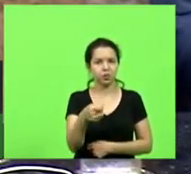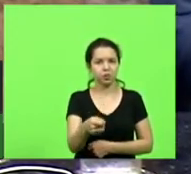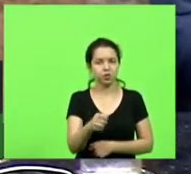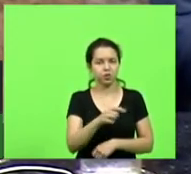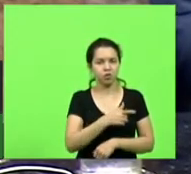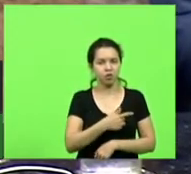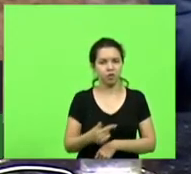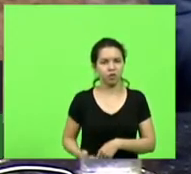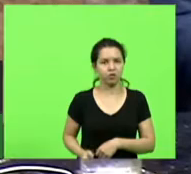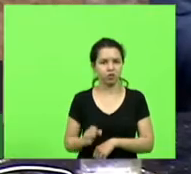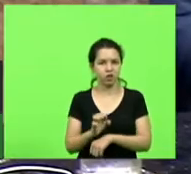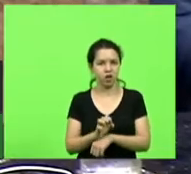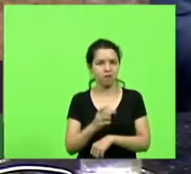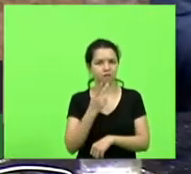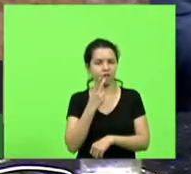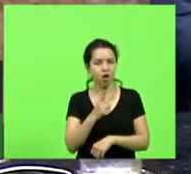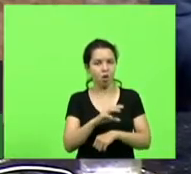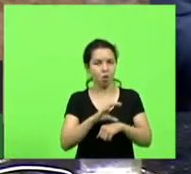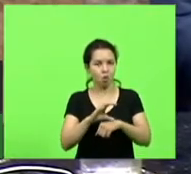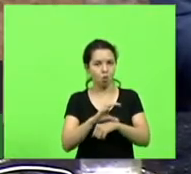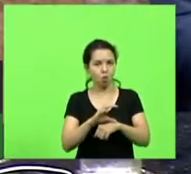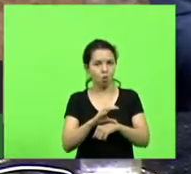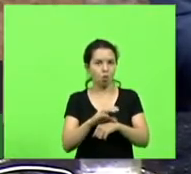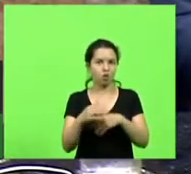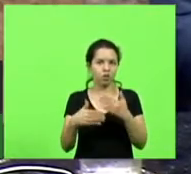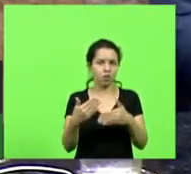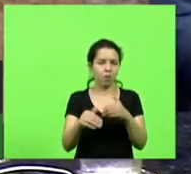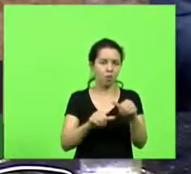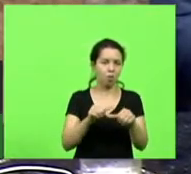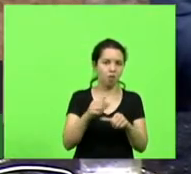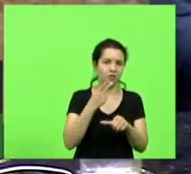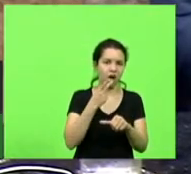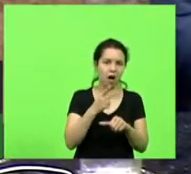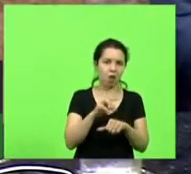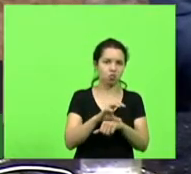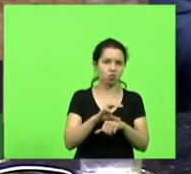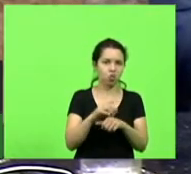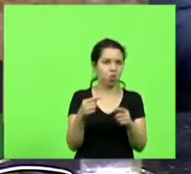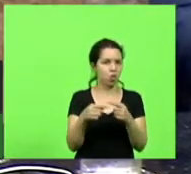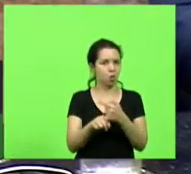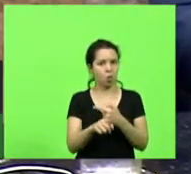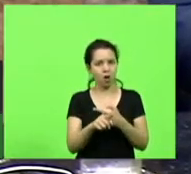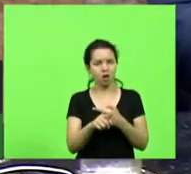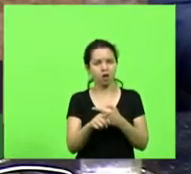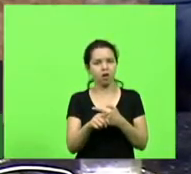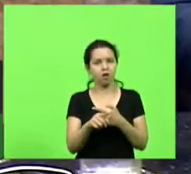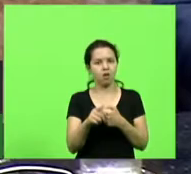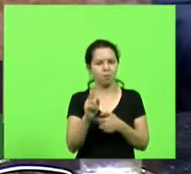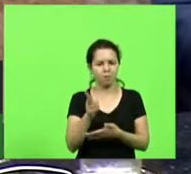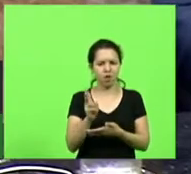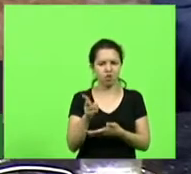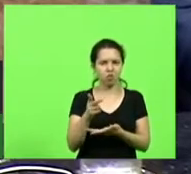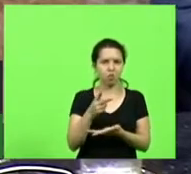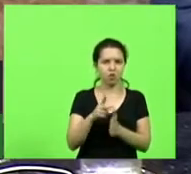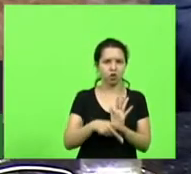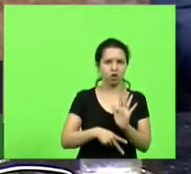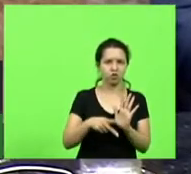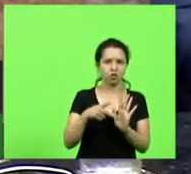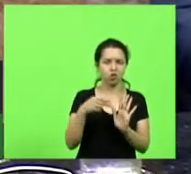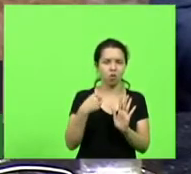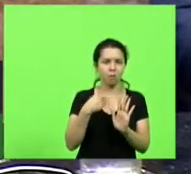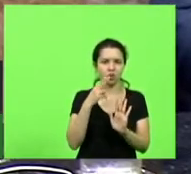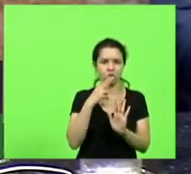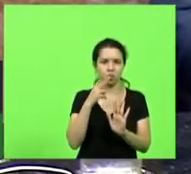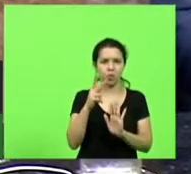é constitucional, depois disse que não é mais um mesmo projeto, quando foi mandar diligência, um projeto meu dos EPIs, não